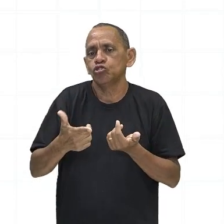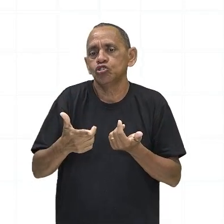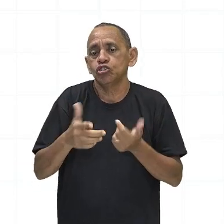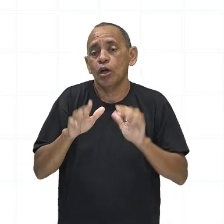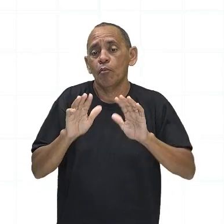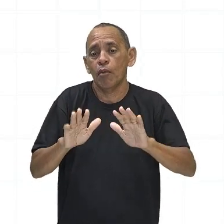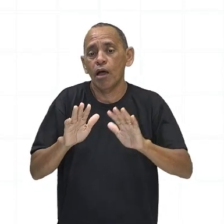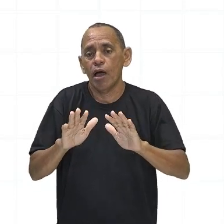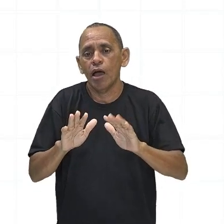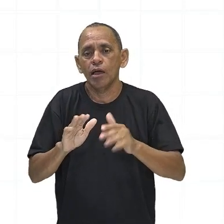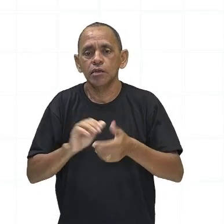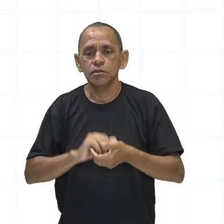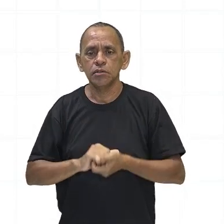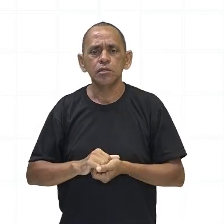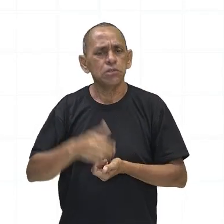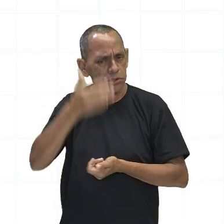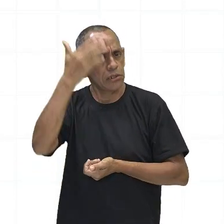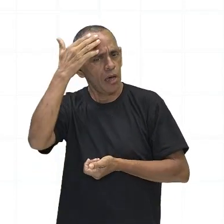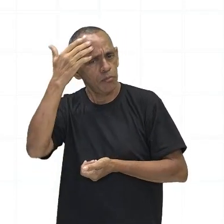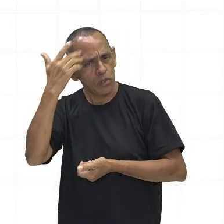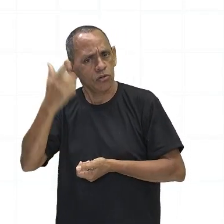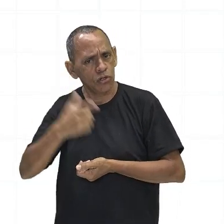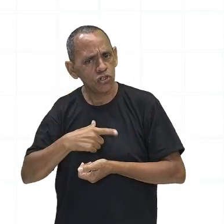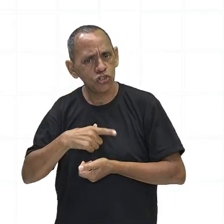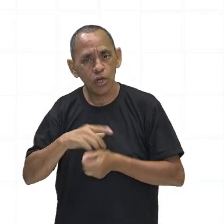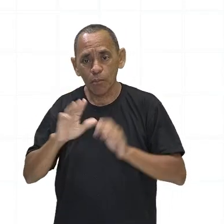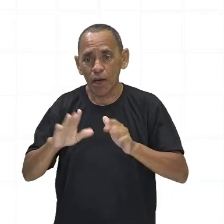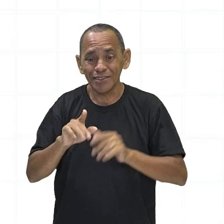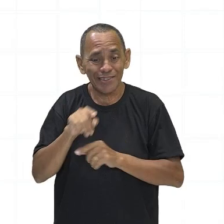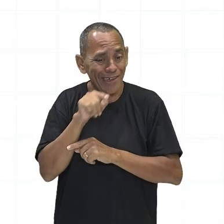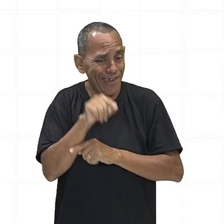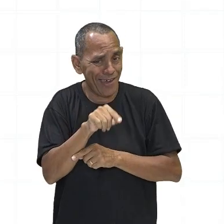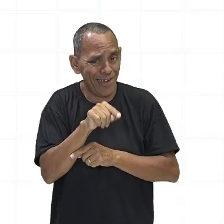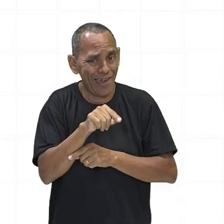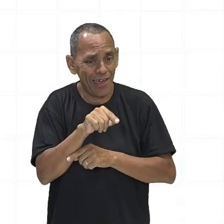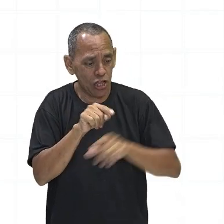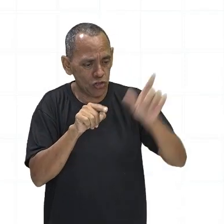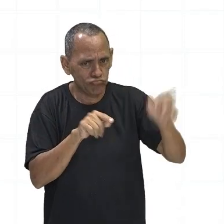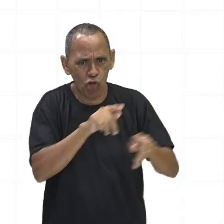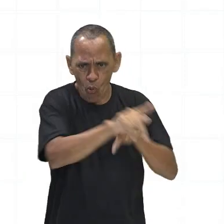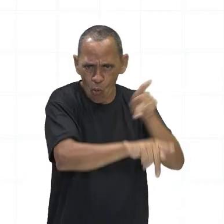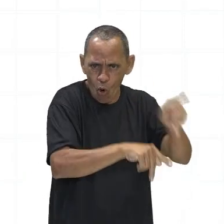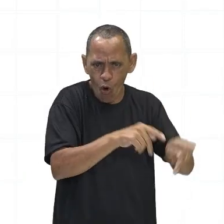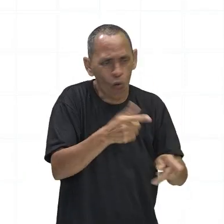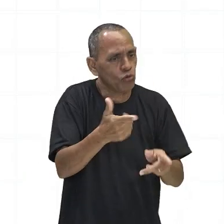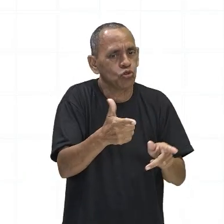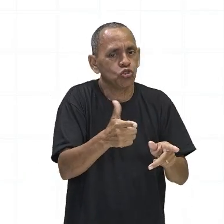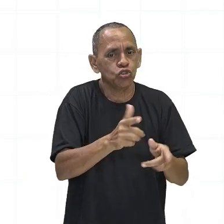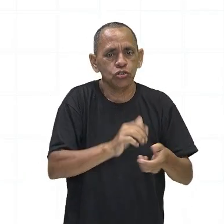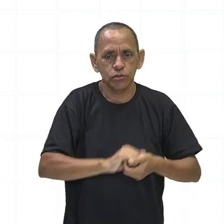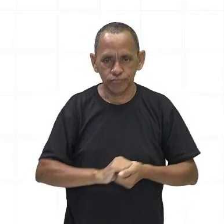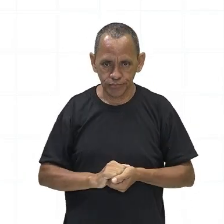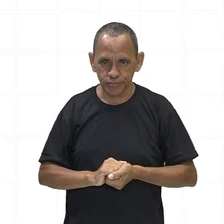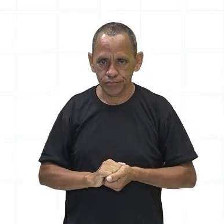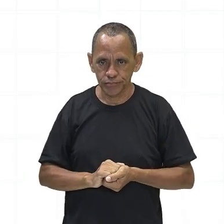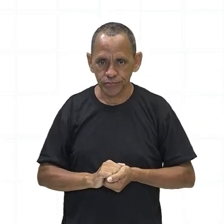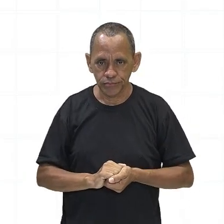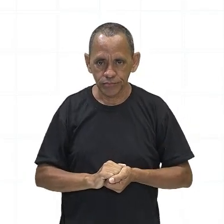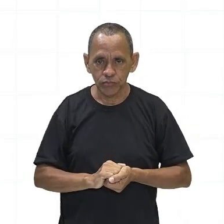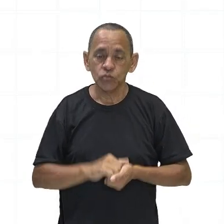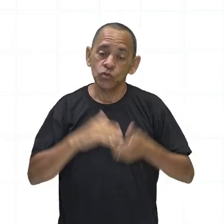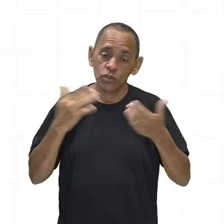fogo estava em poder dos urubus. O fogo estava com essas aves, porque foram elas que